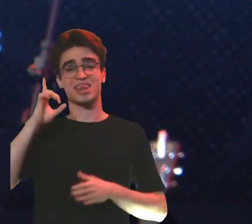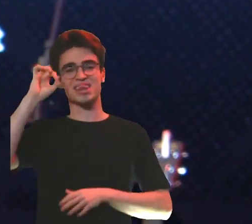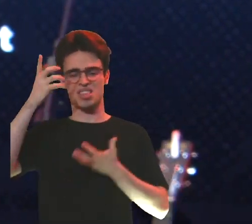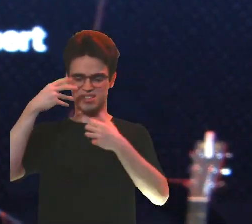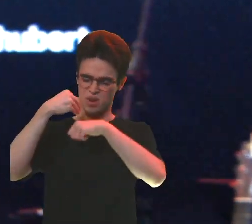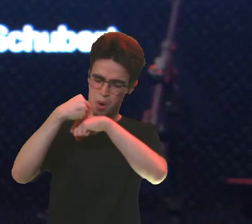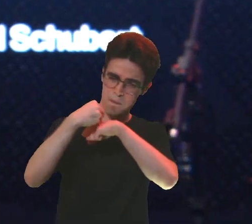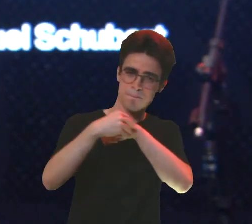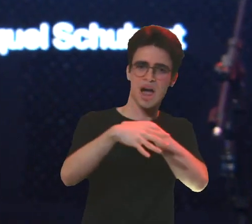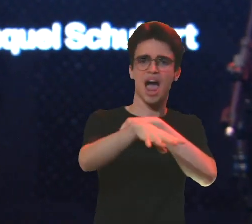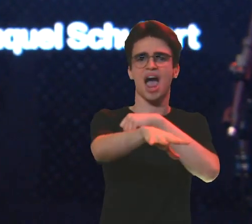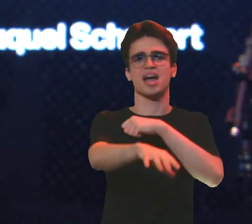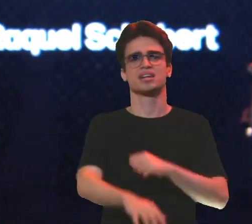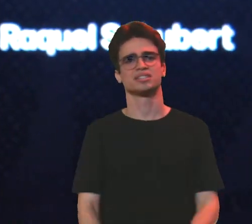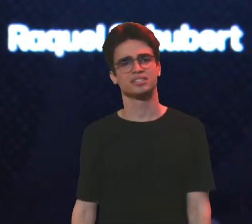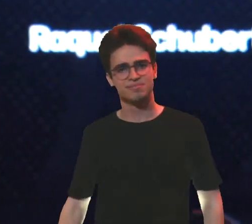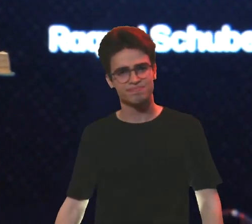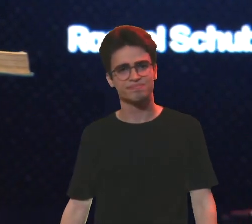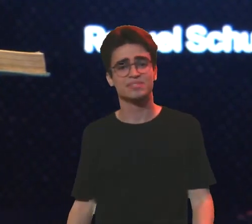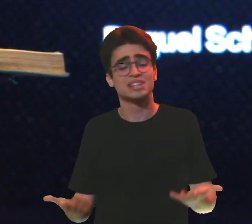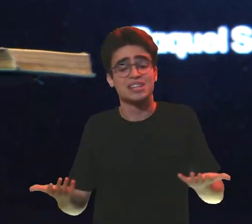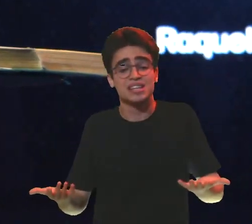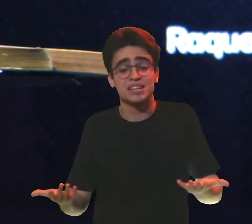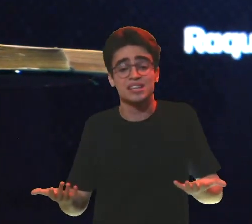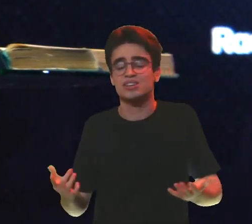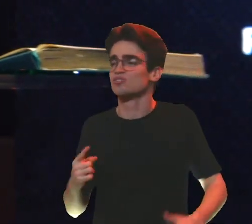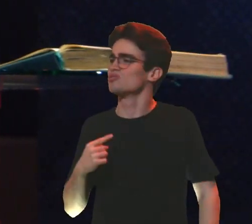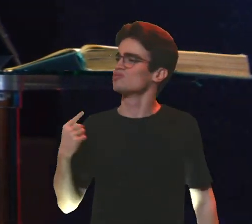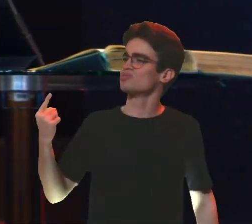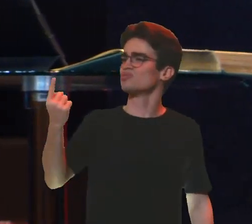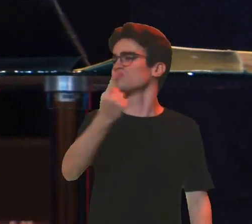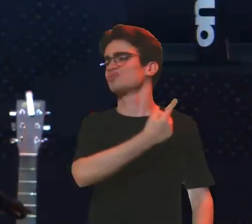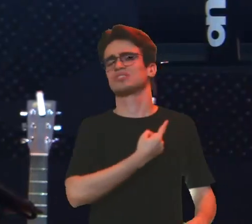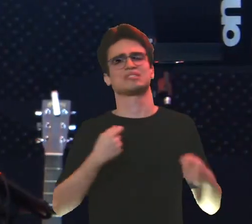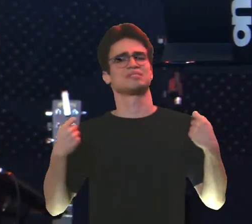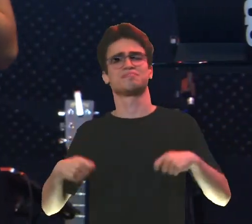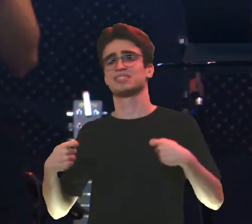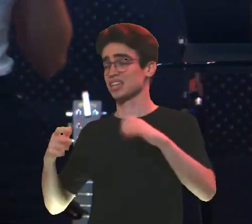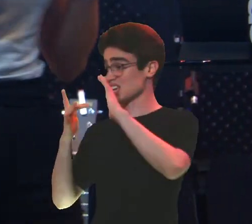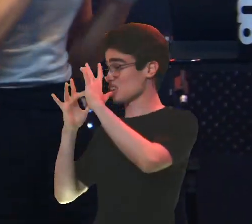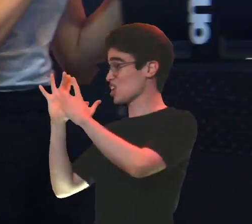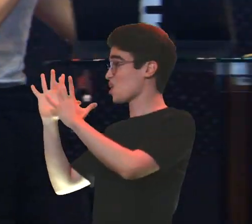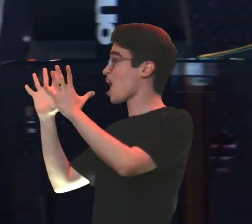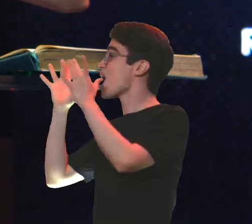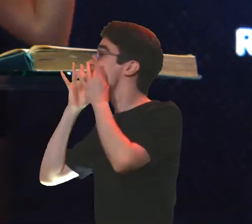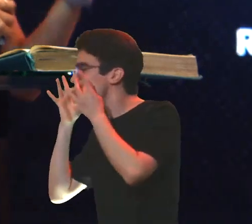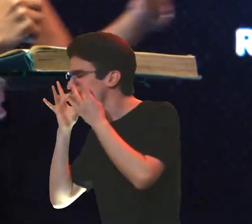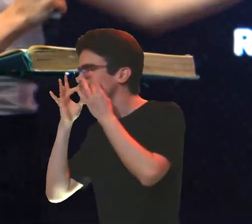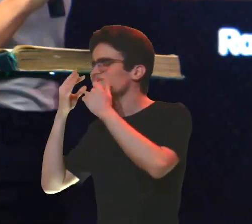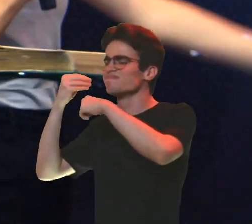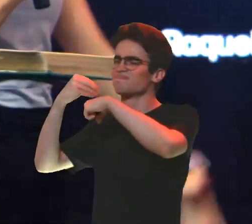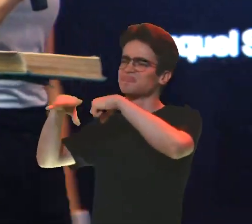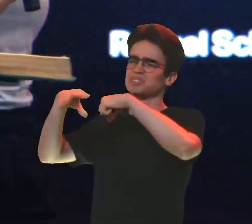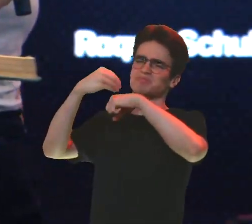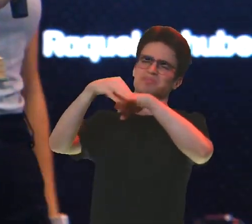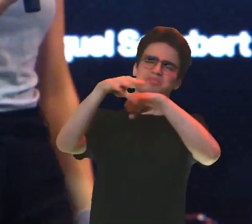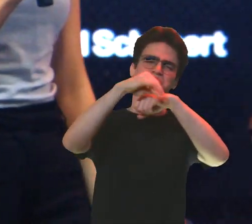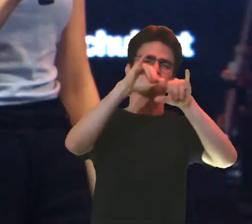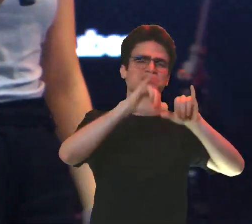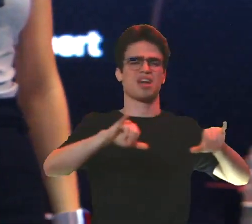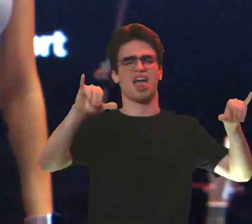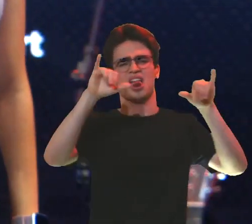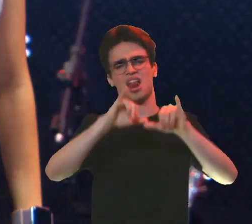compartilhar. Então nós precisamos ser testemunhas de Jesus. Nós precisamos falar sobre aquele a quem